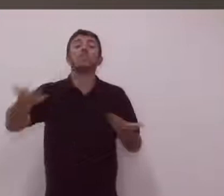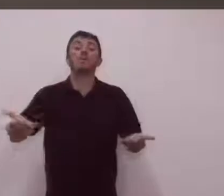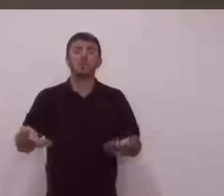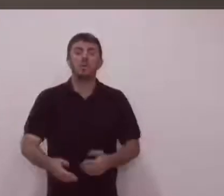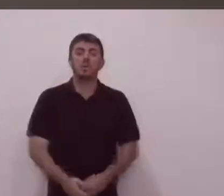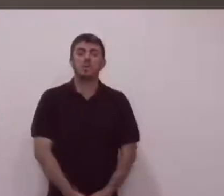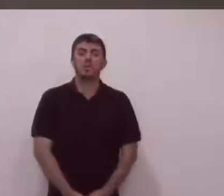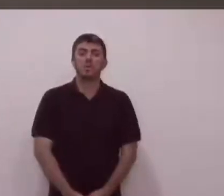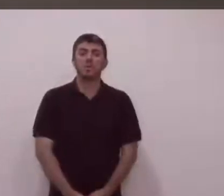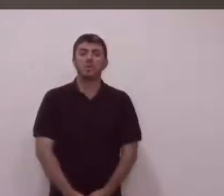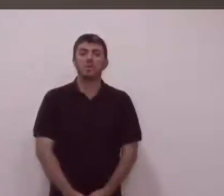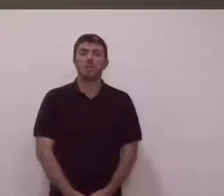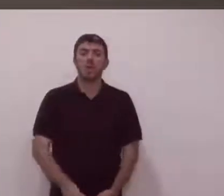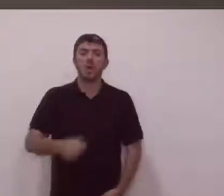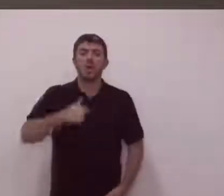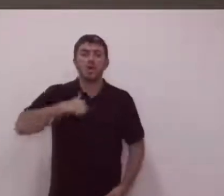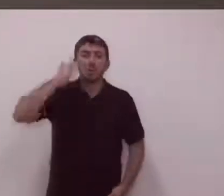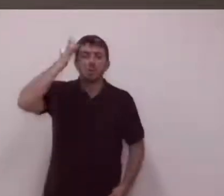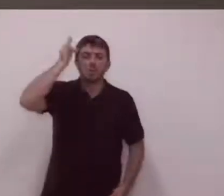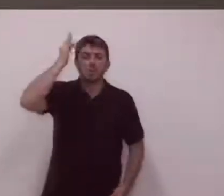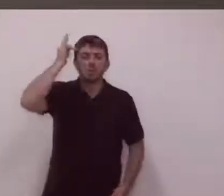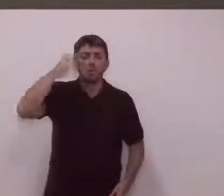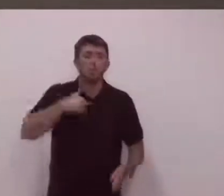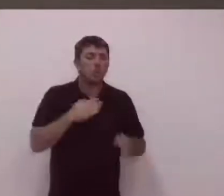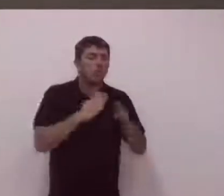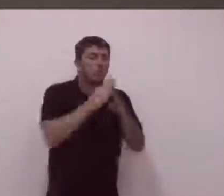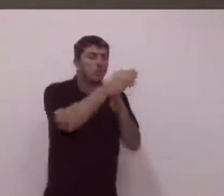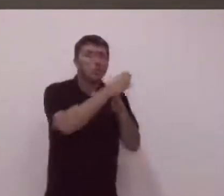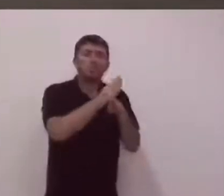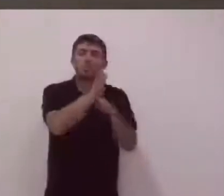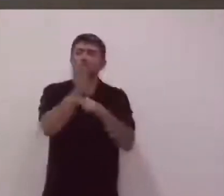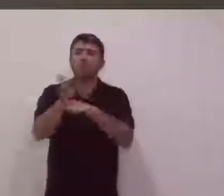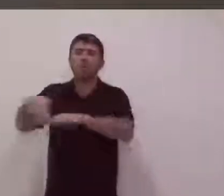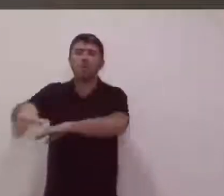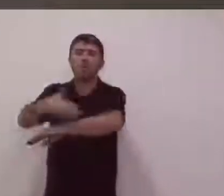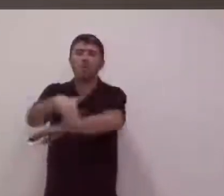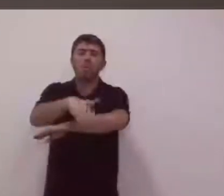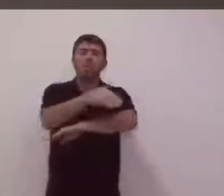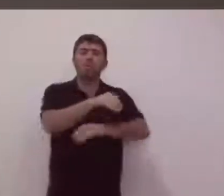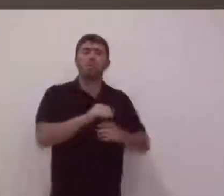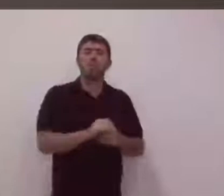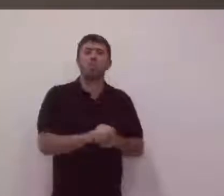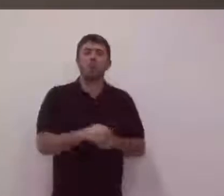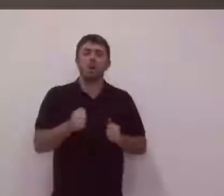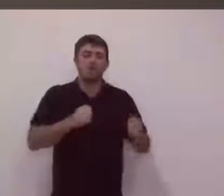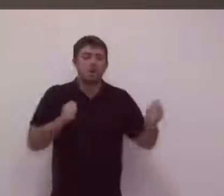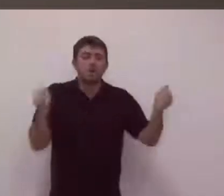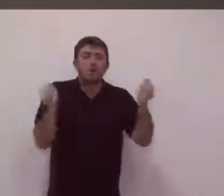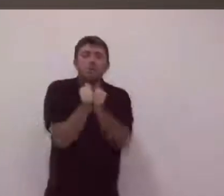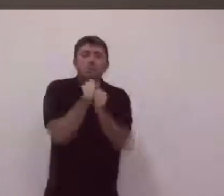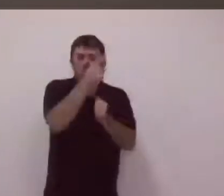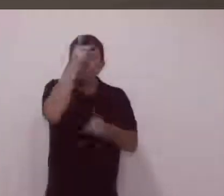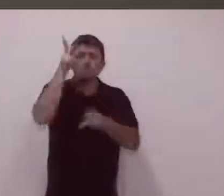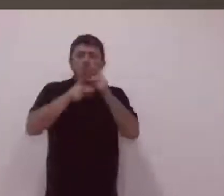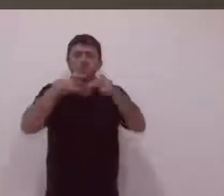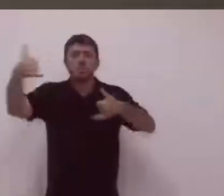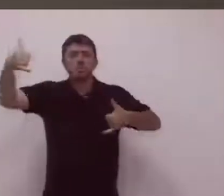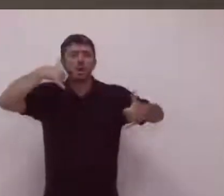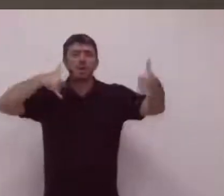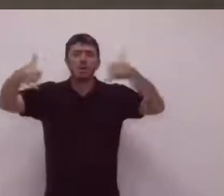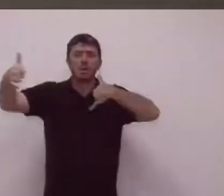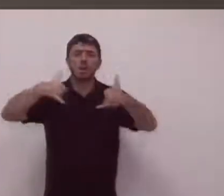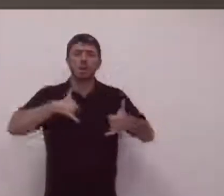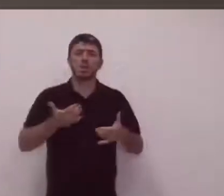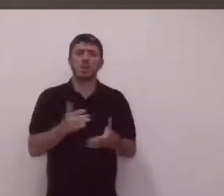eu estou na rua todo dia eu estou com o povo todo dia todo dia eu recebo ligação agora não dá esta casa